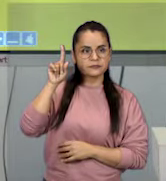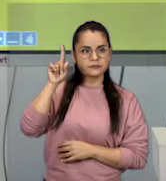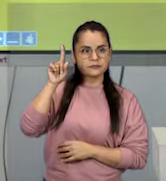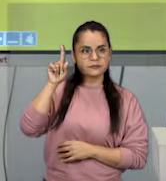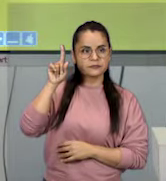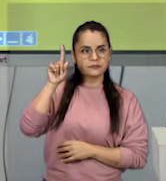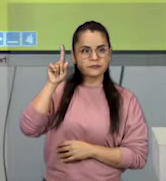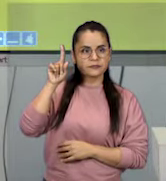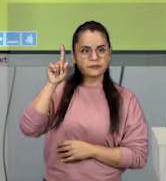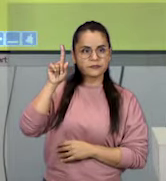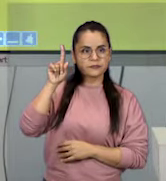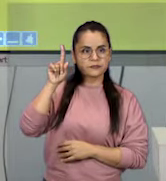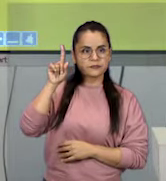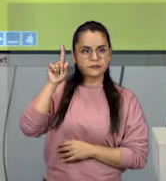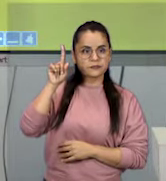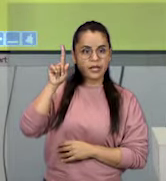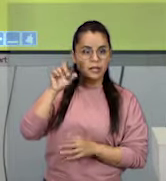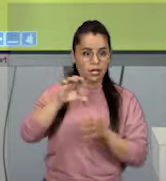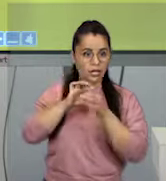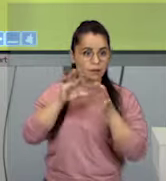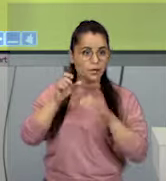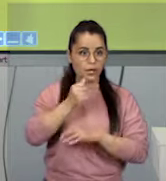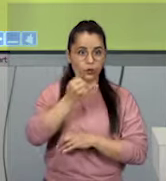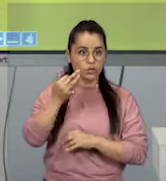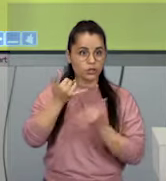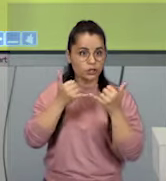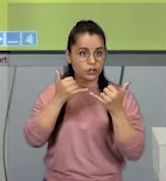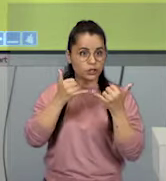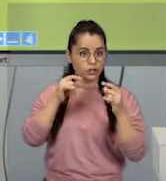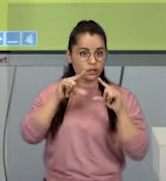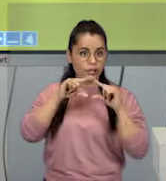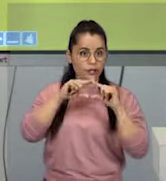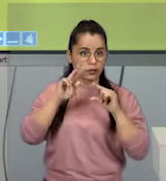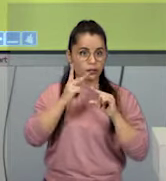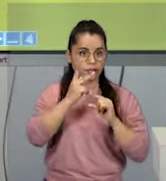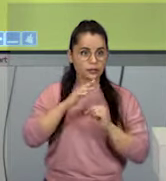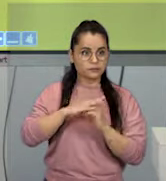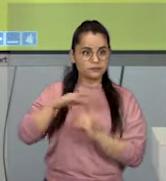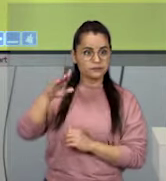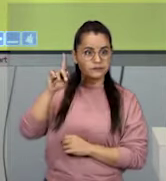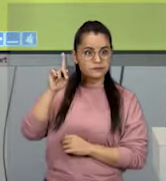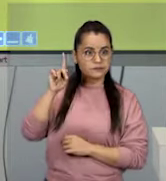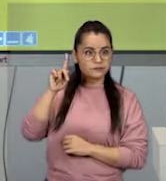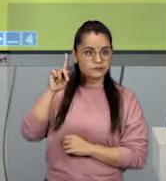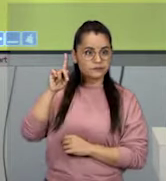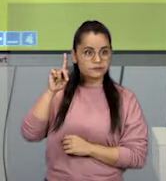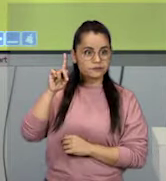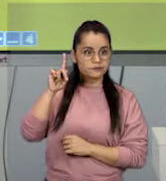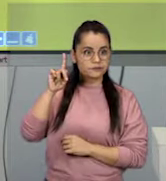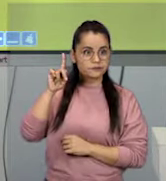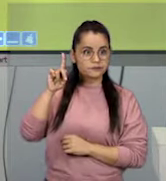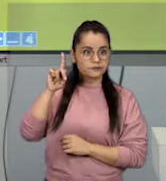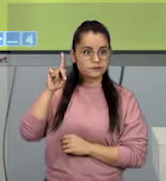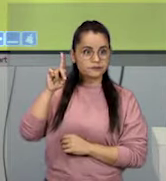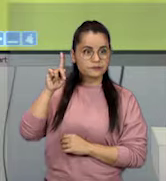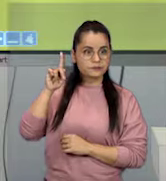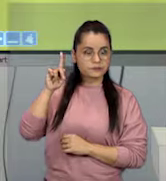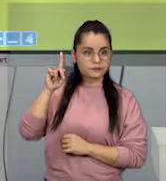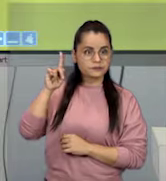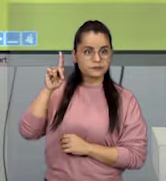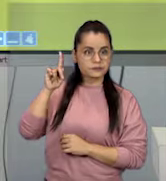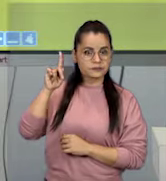e libera Aquela quantidade de energia bom então se eu tenho um molde CO2 o botando me